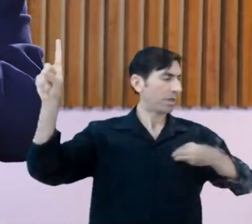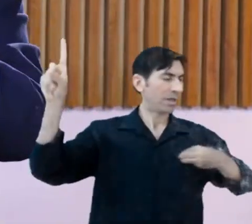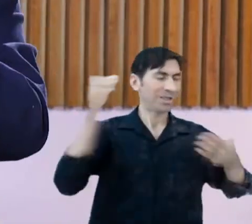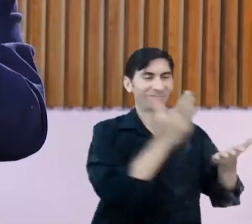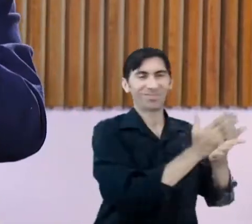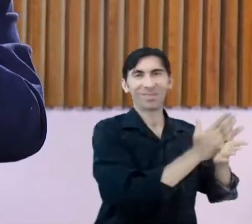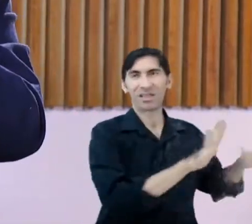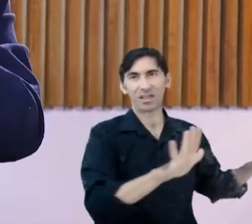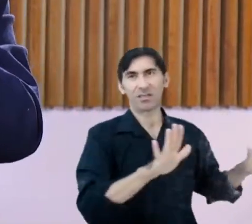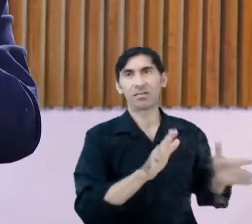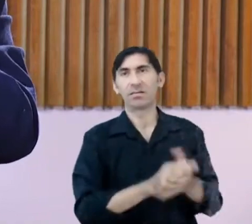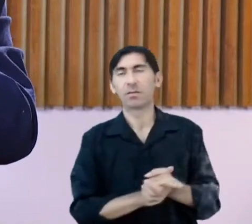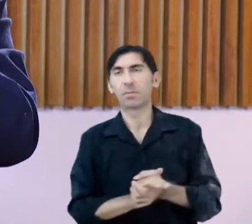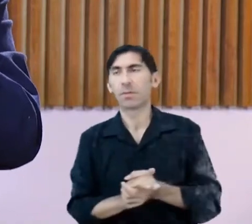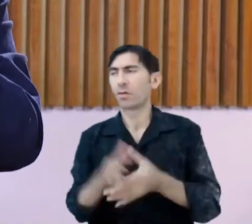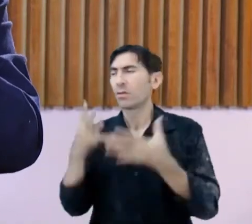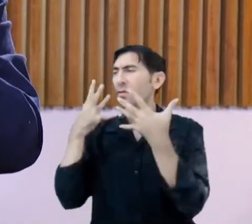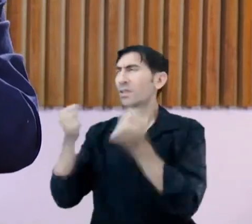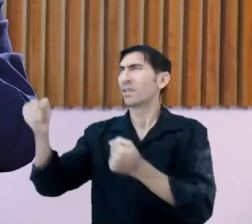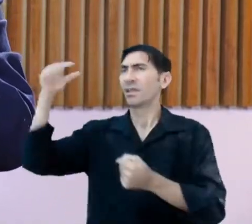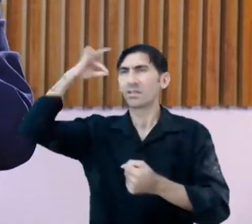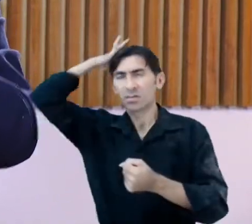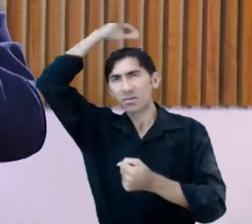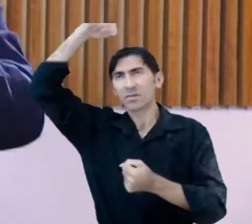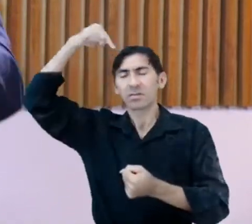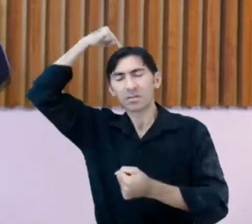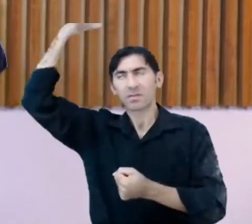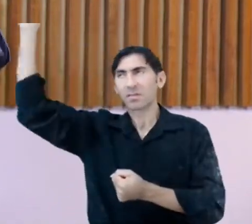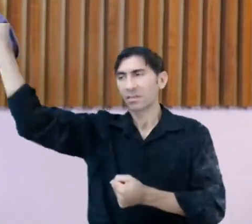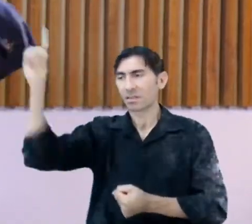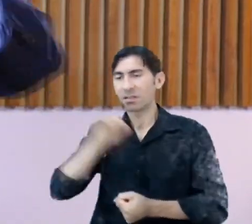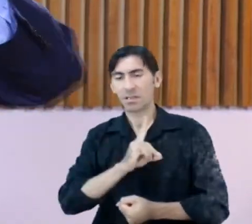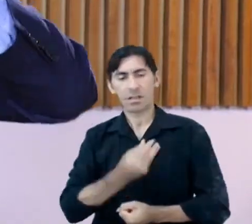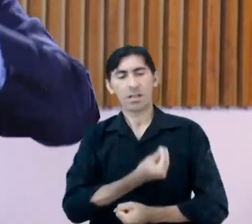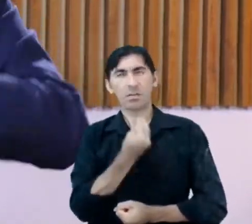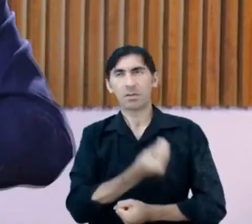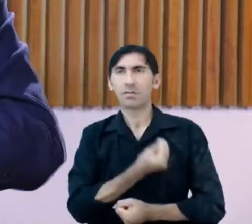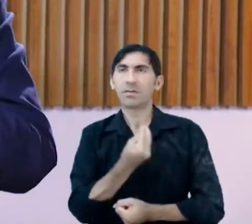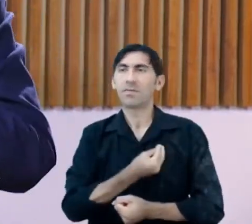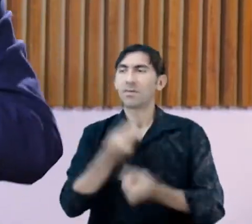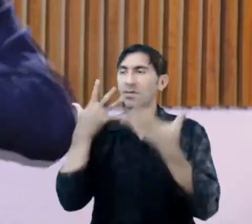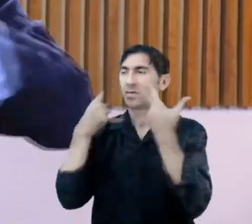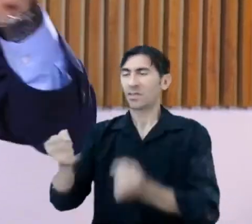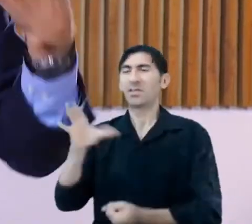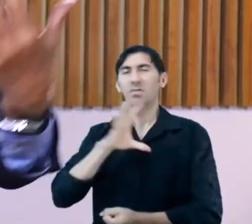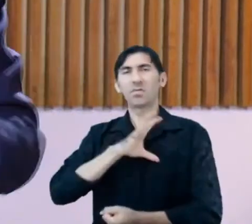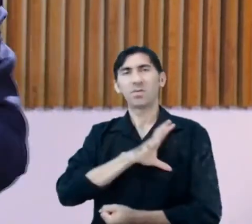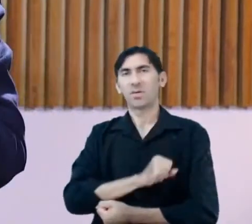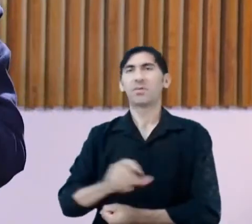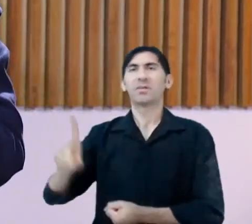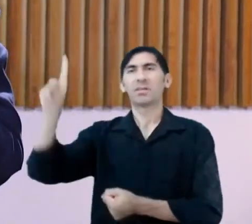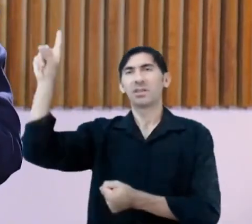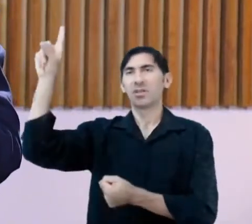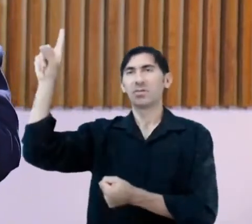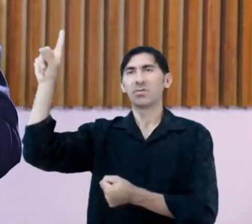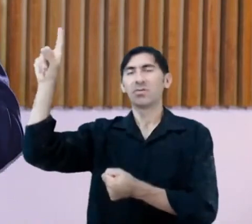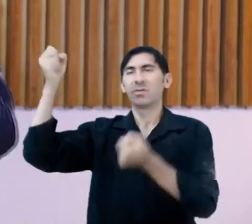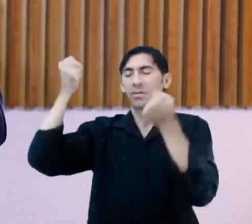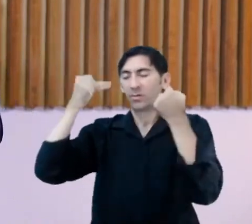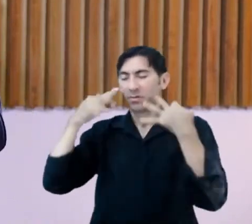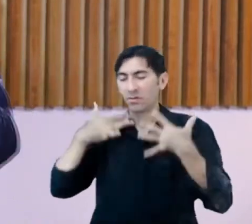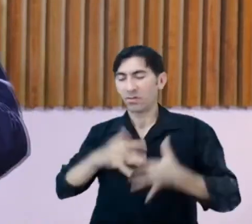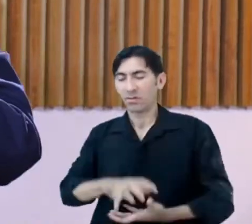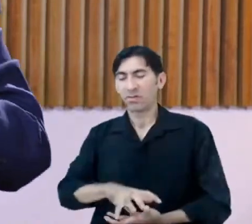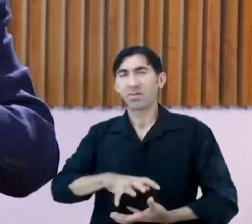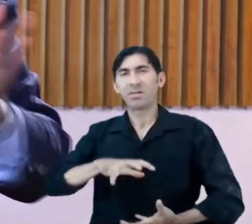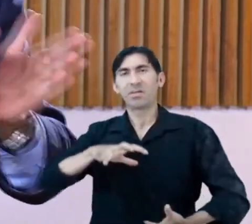ao permitir que o Espírito Santo tome posse da nossa vida, nós recebemos o amor de Deus. O amor de Deus inunda o nosso coração e